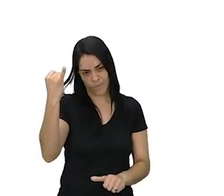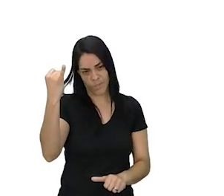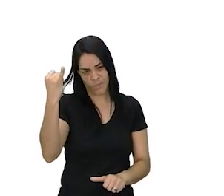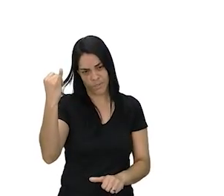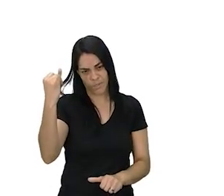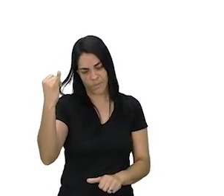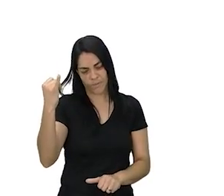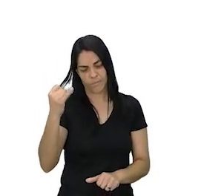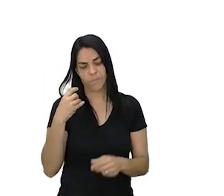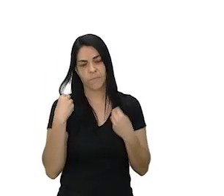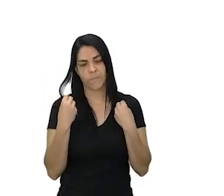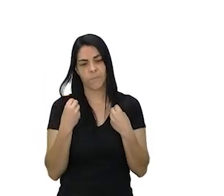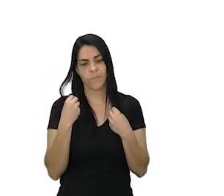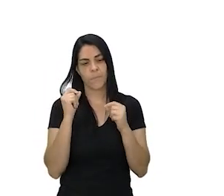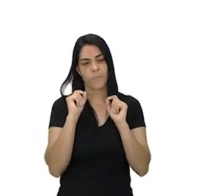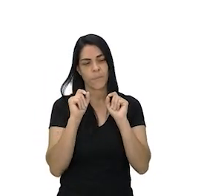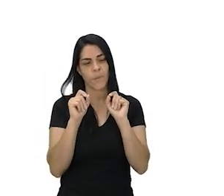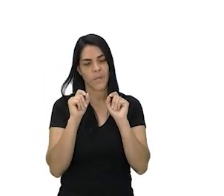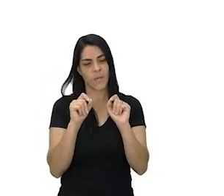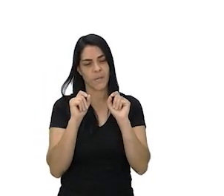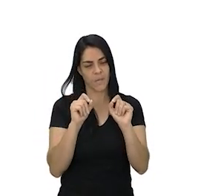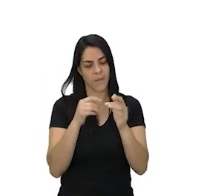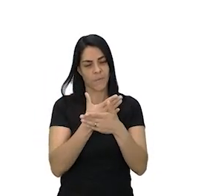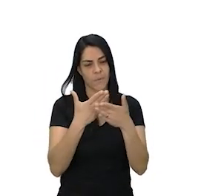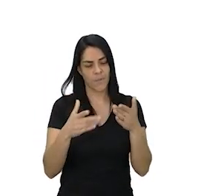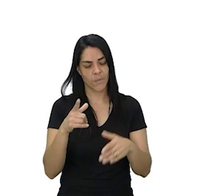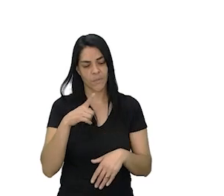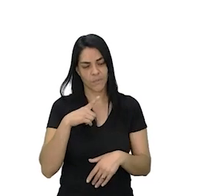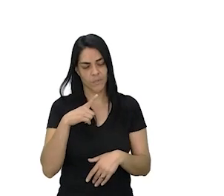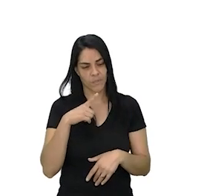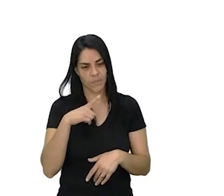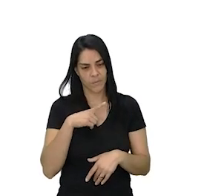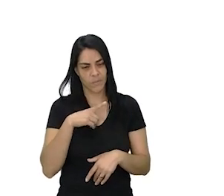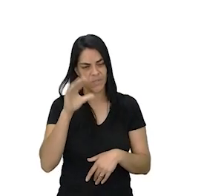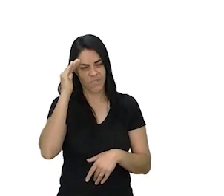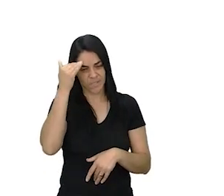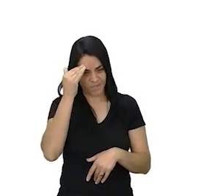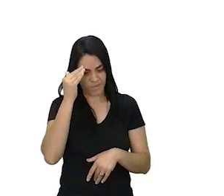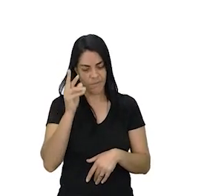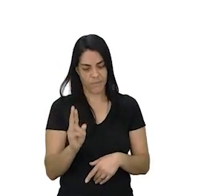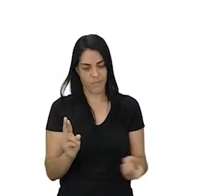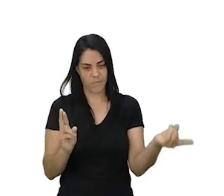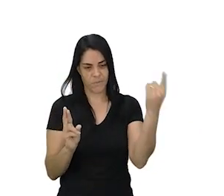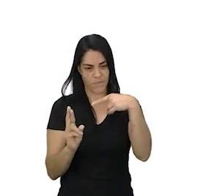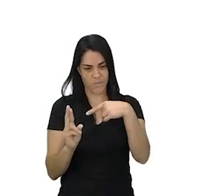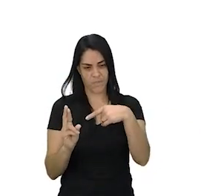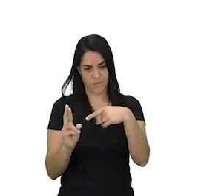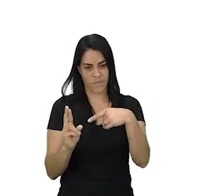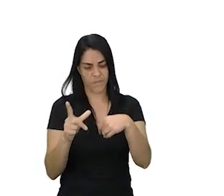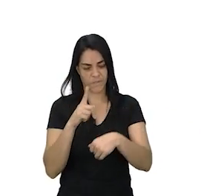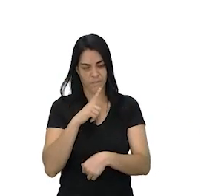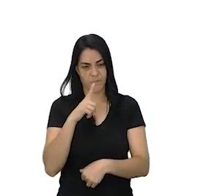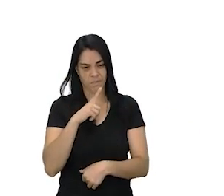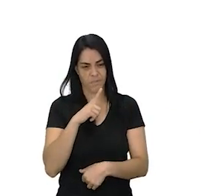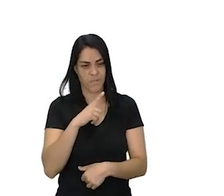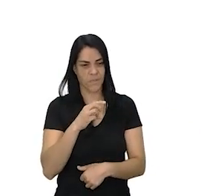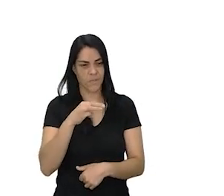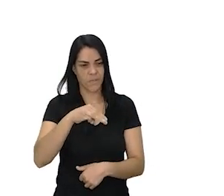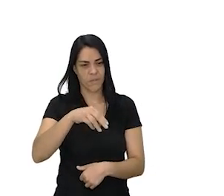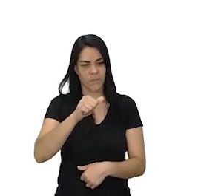haja uma maior compreensão dessas representações que estão, no fundo, num